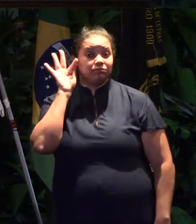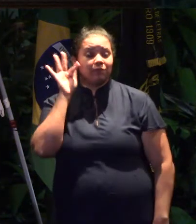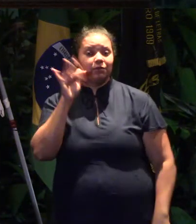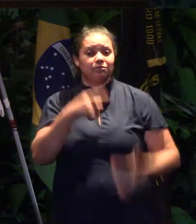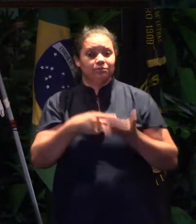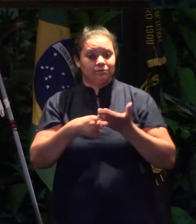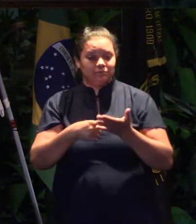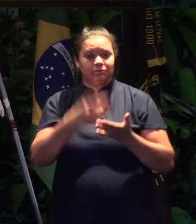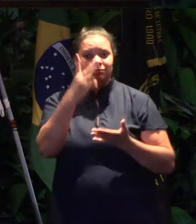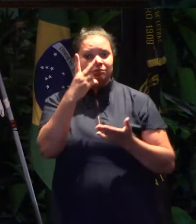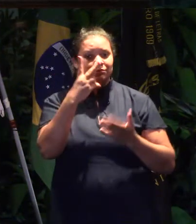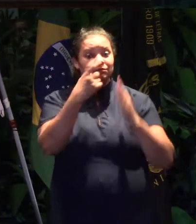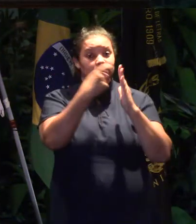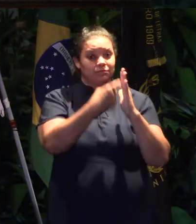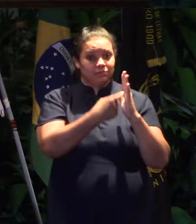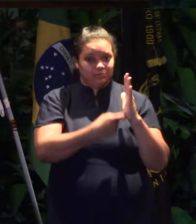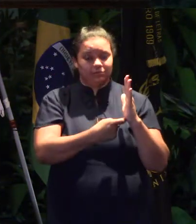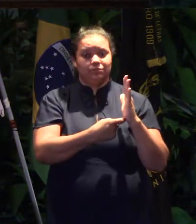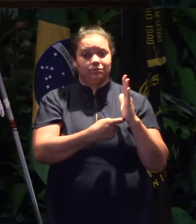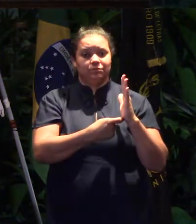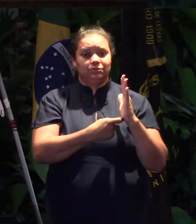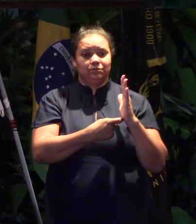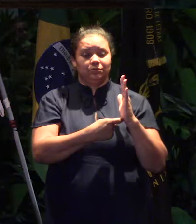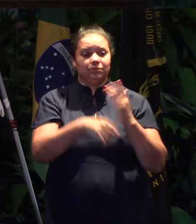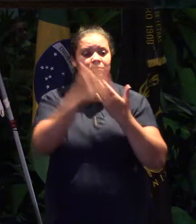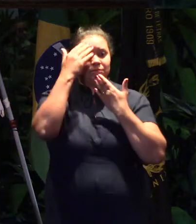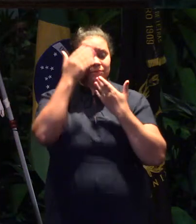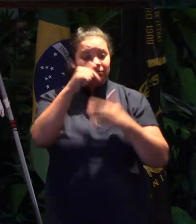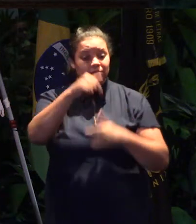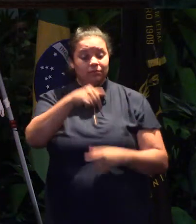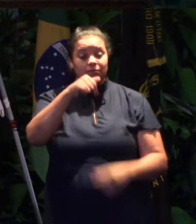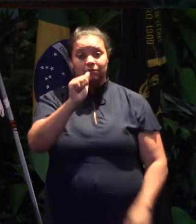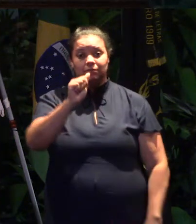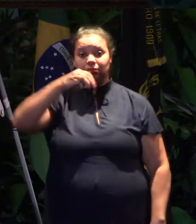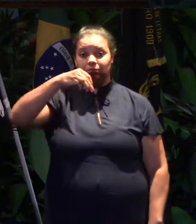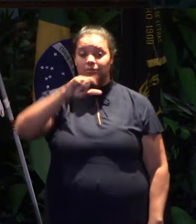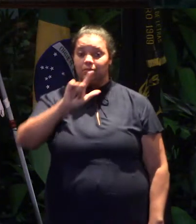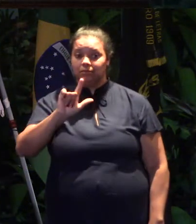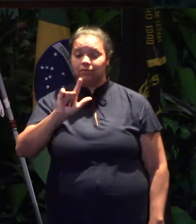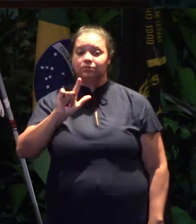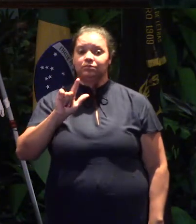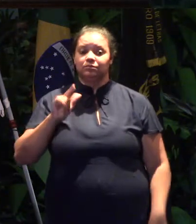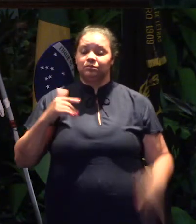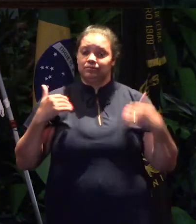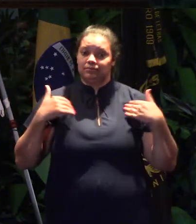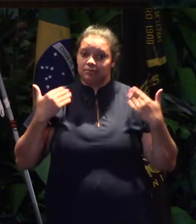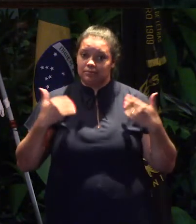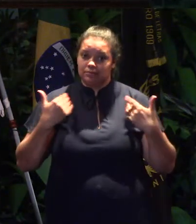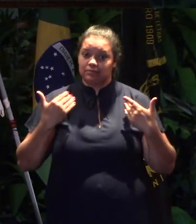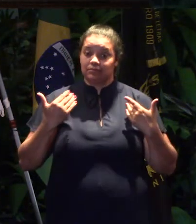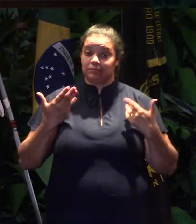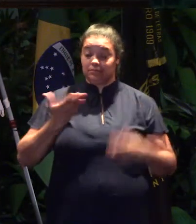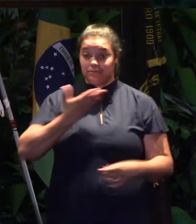dois textos dele. E eu agradeço a casa também por estar nos recebendo. E para mim é uma alegria. O Flávio é meu